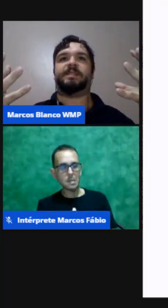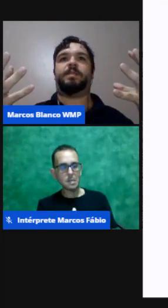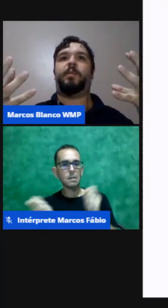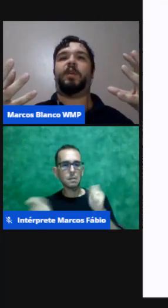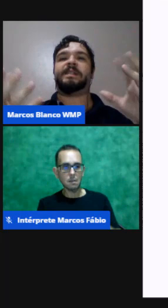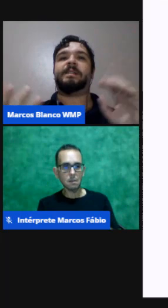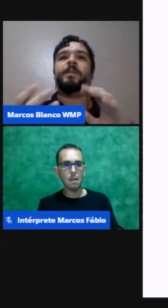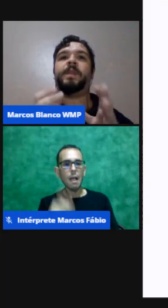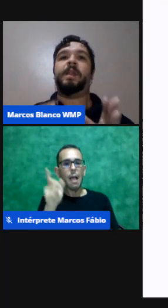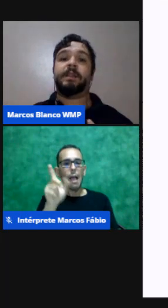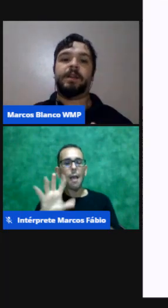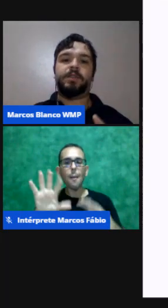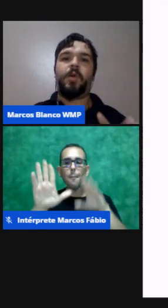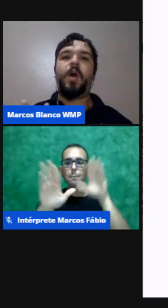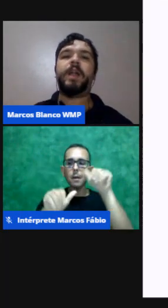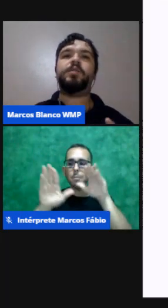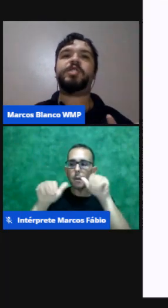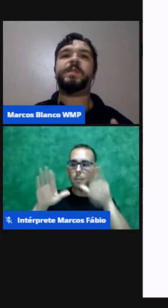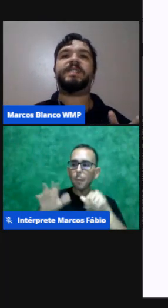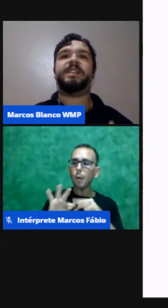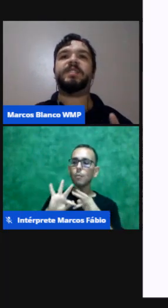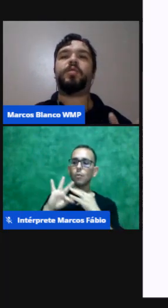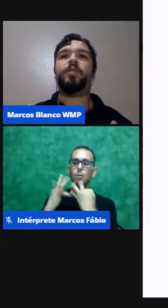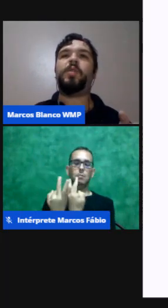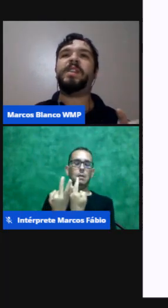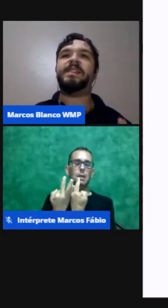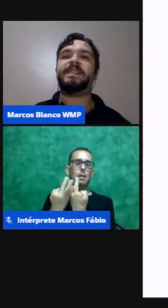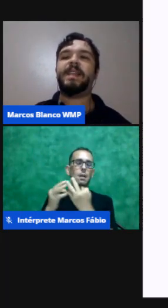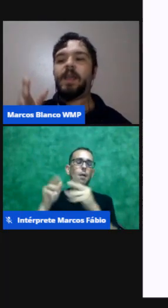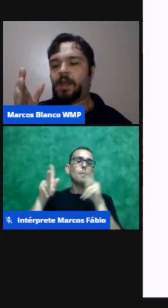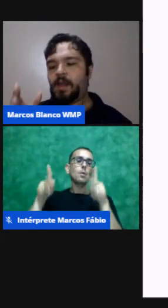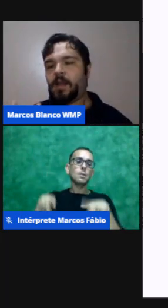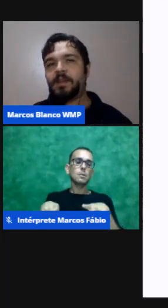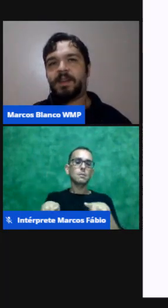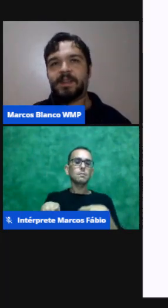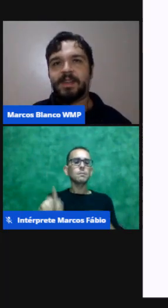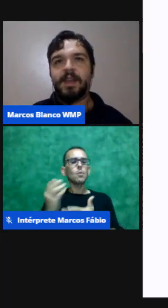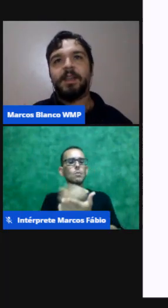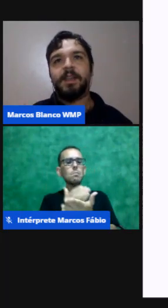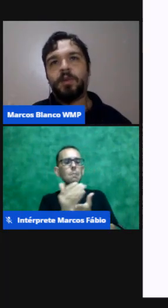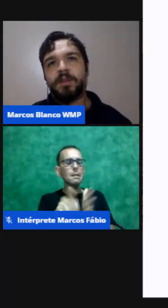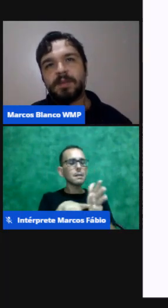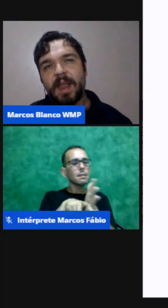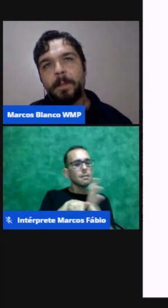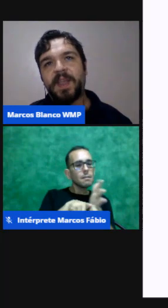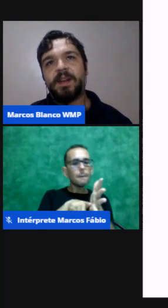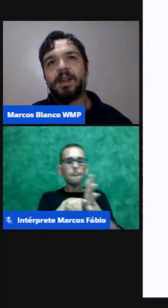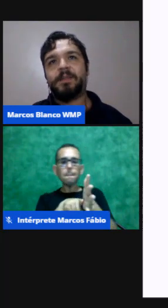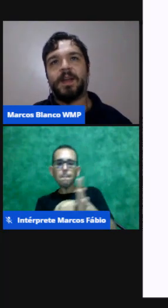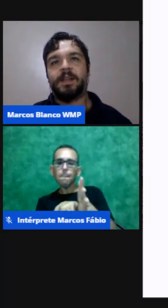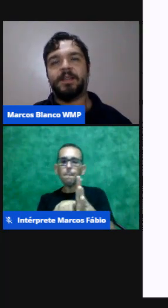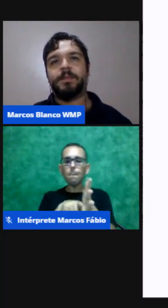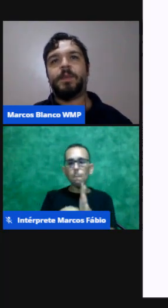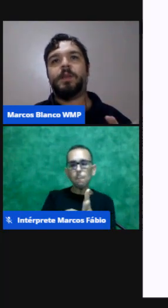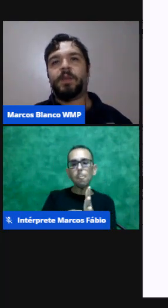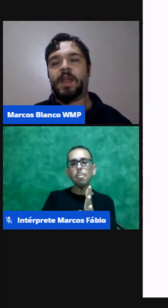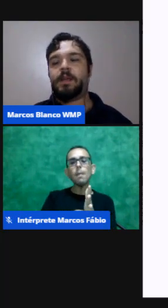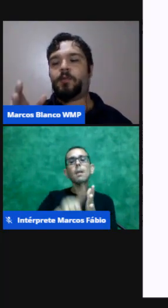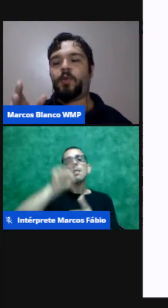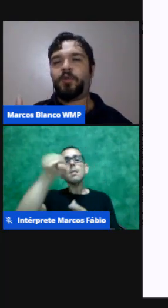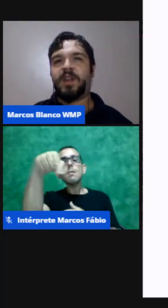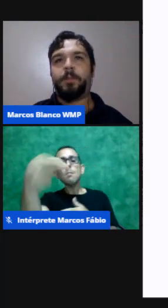Wolbachia é a participação da população. Tanto que ocorrem 2 pesquisas quando inicia se inicia e quando termina a